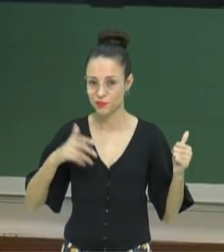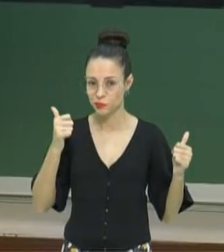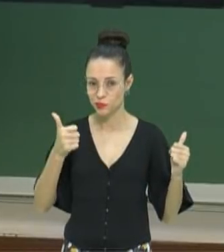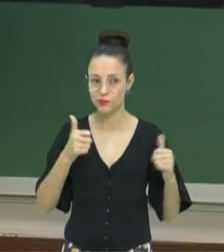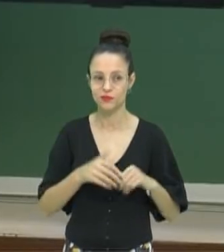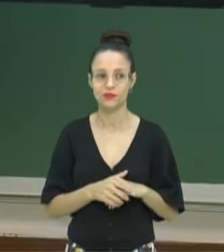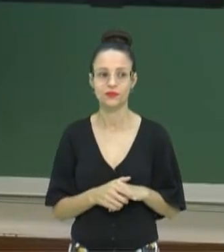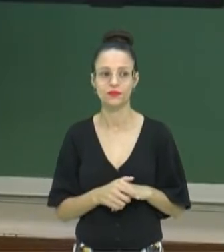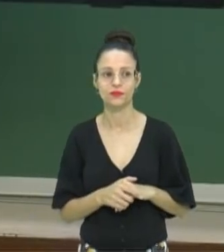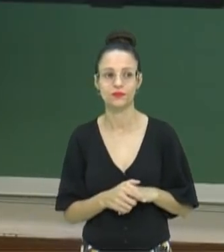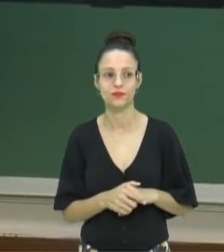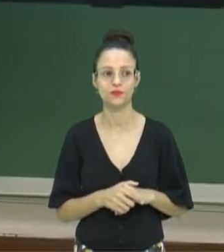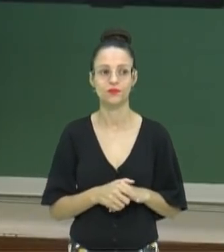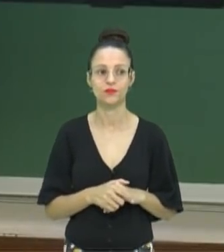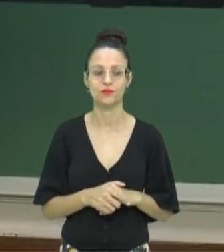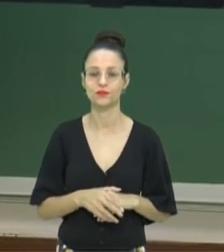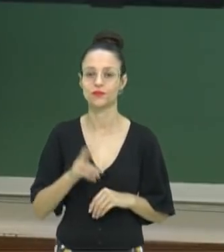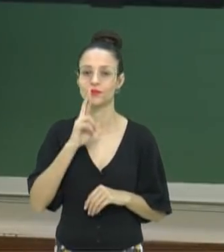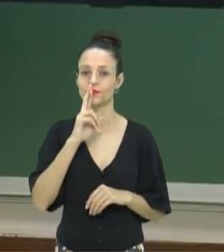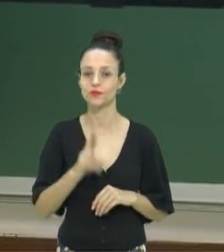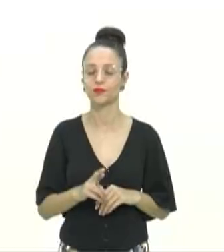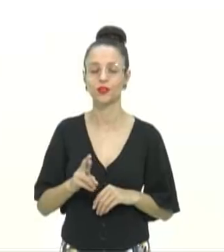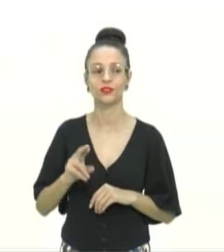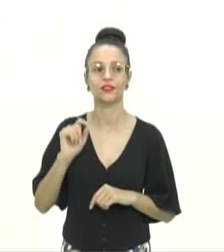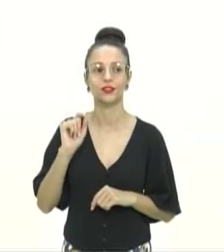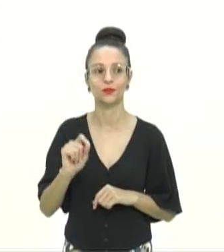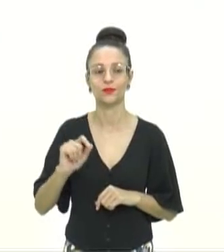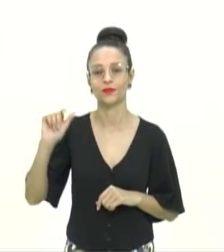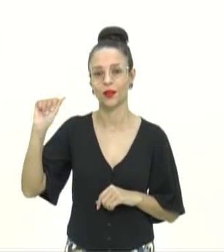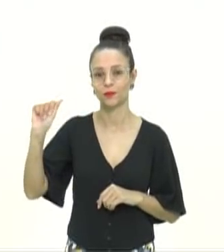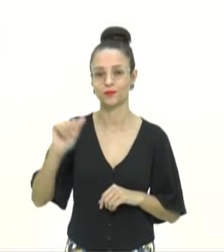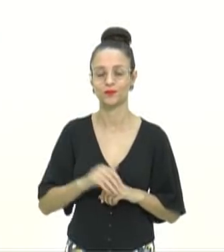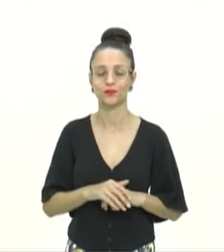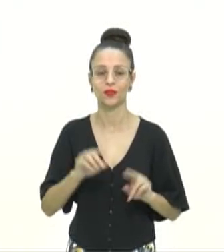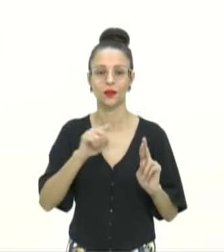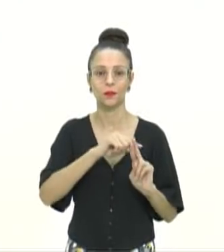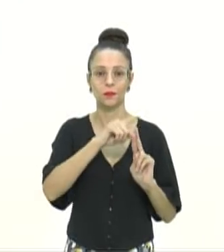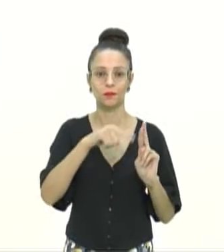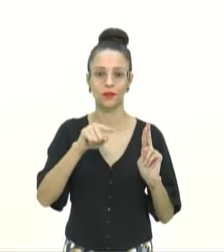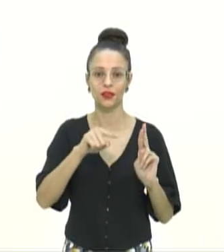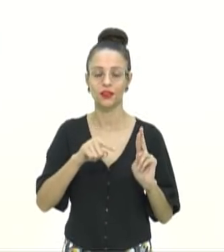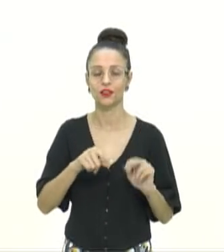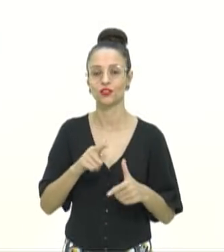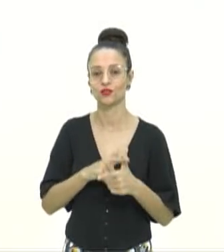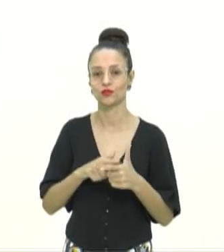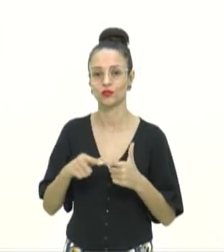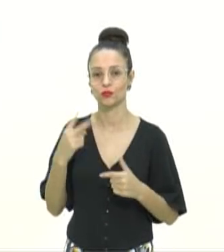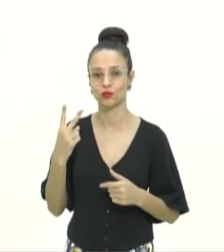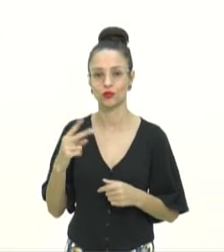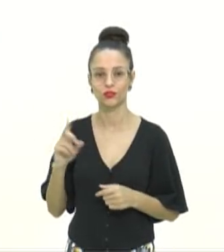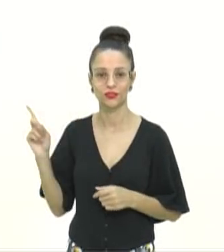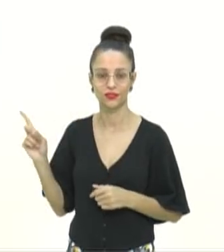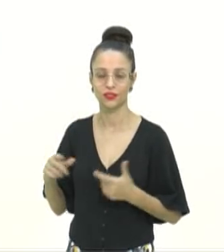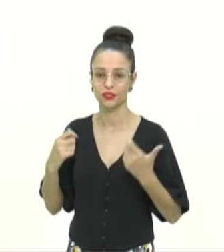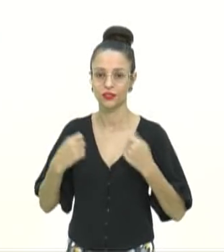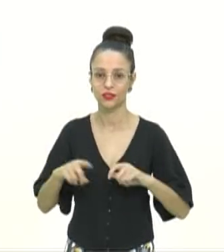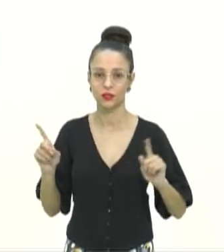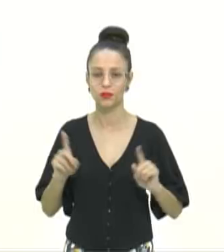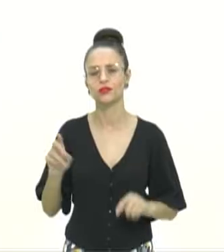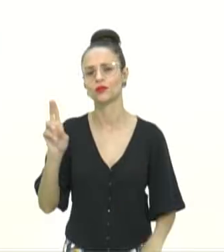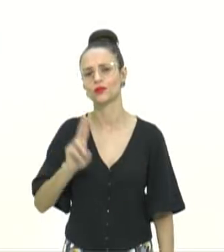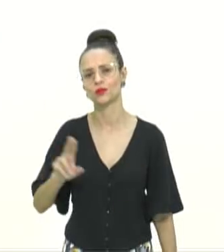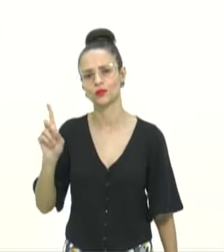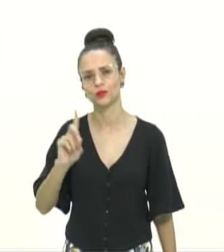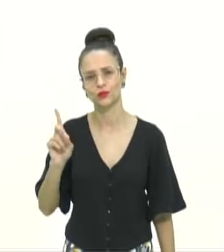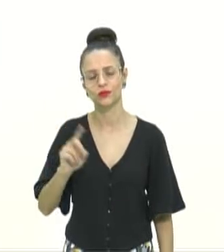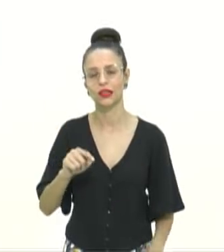né? Então, resposta, letra A, π sobre 2. Reparem que eu nem precisava ter usado o